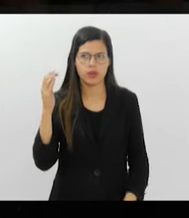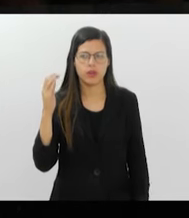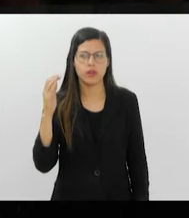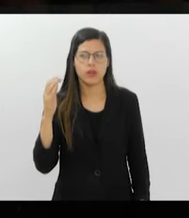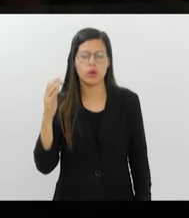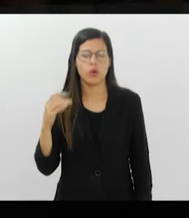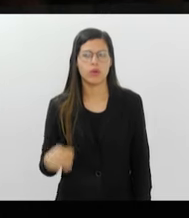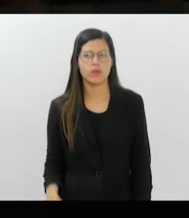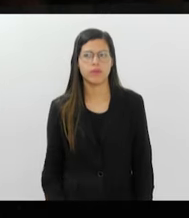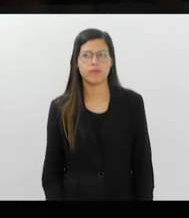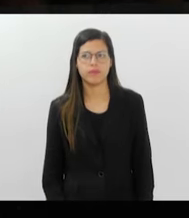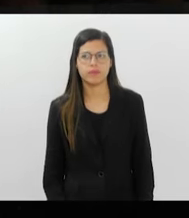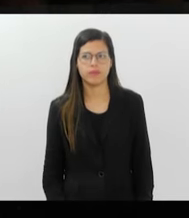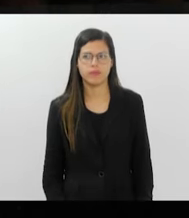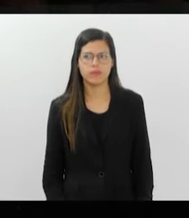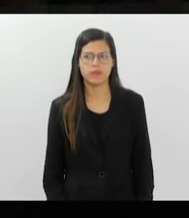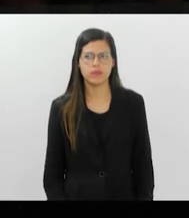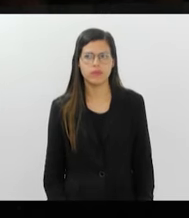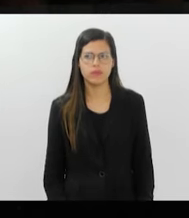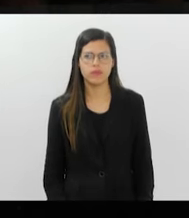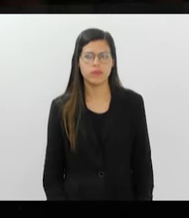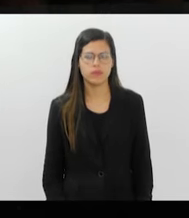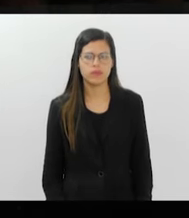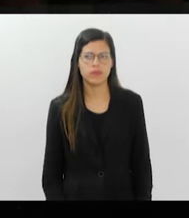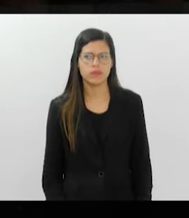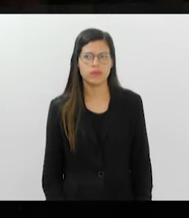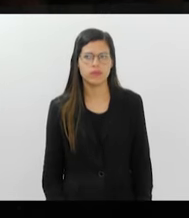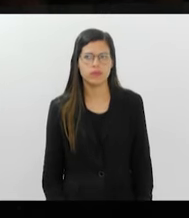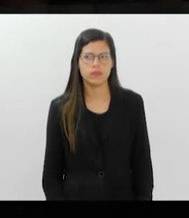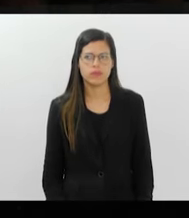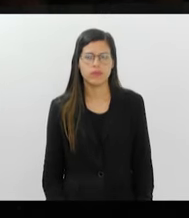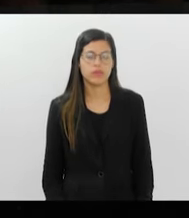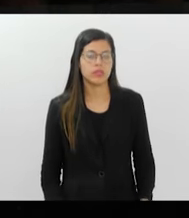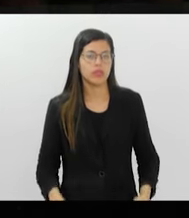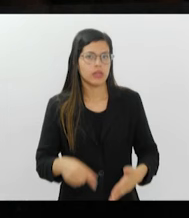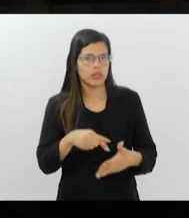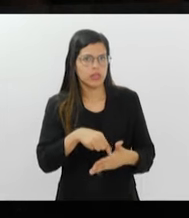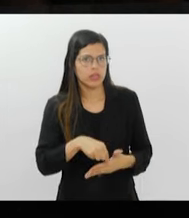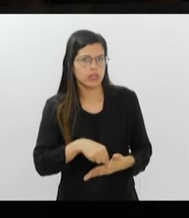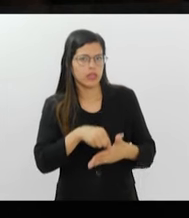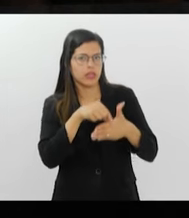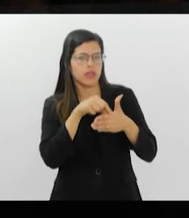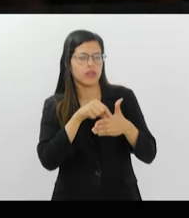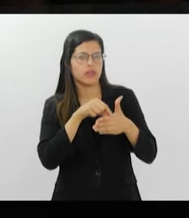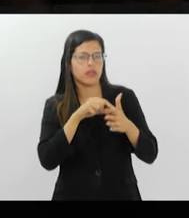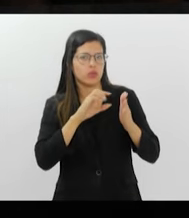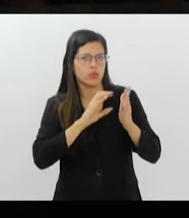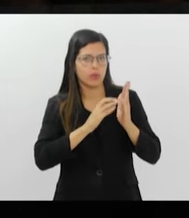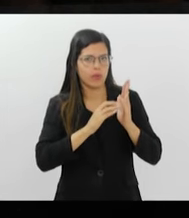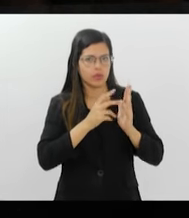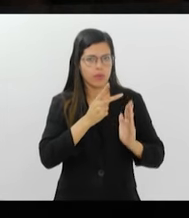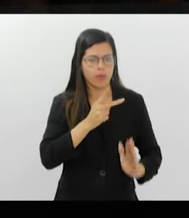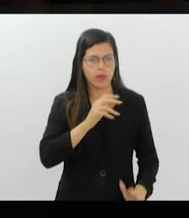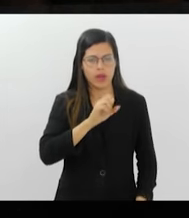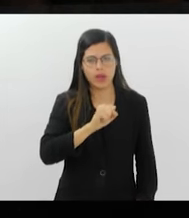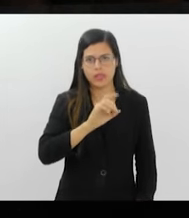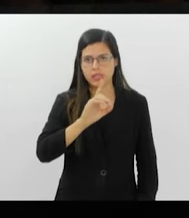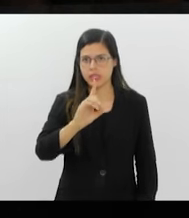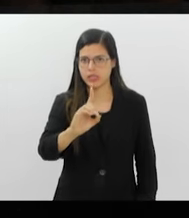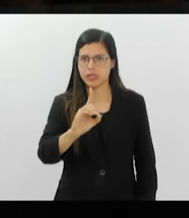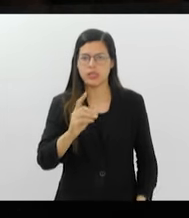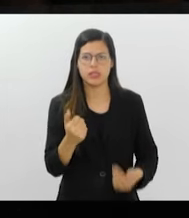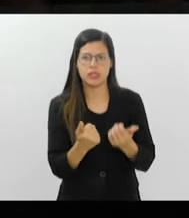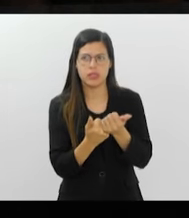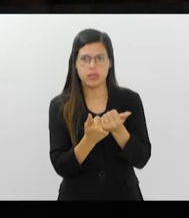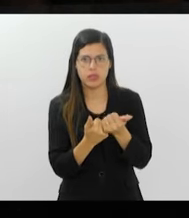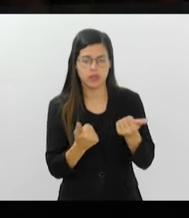vezes, com muitas lideranças do PSD, em apoio